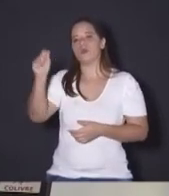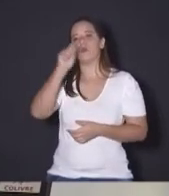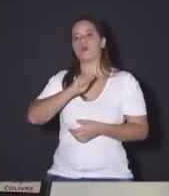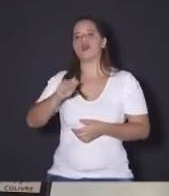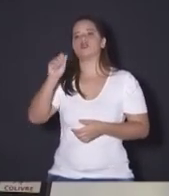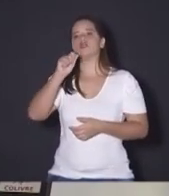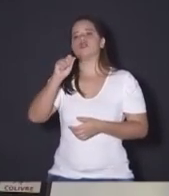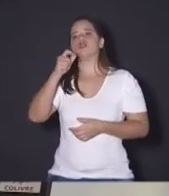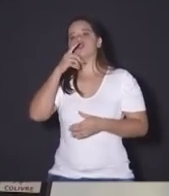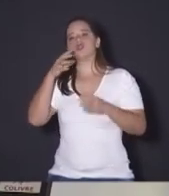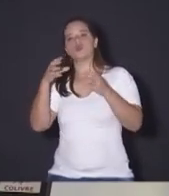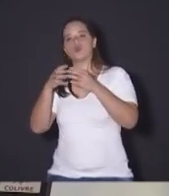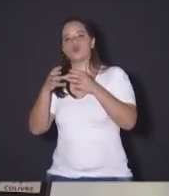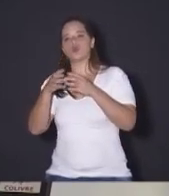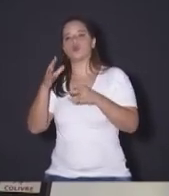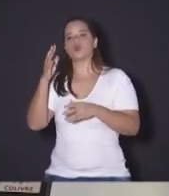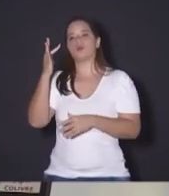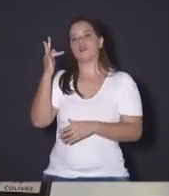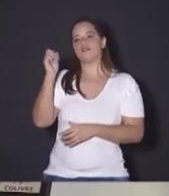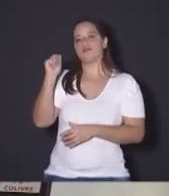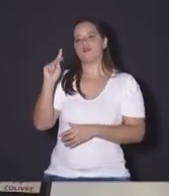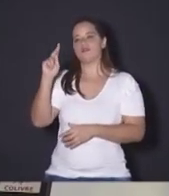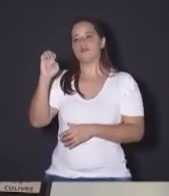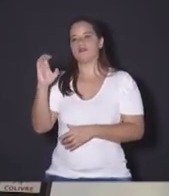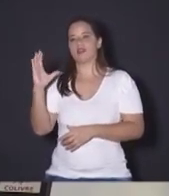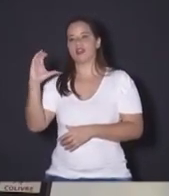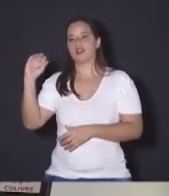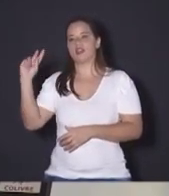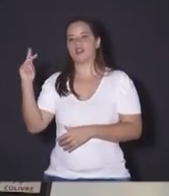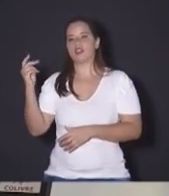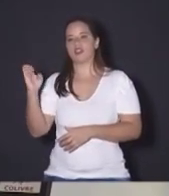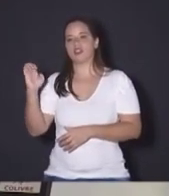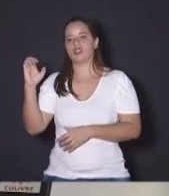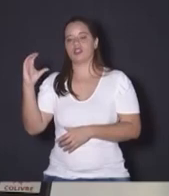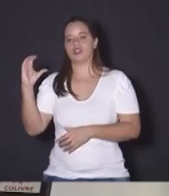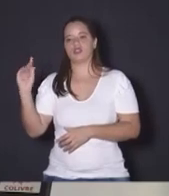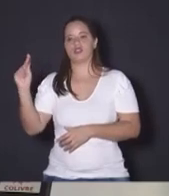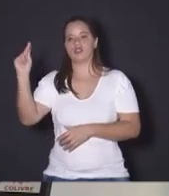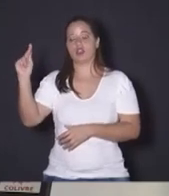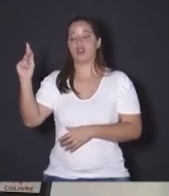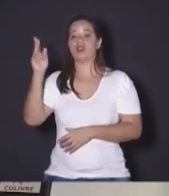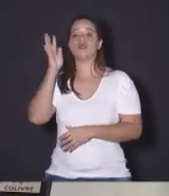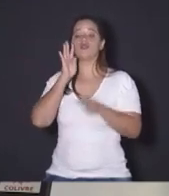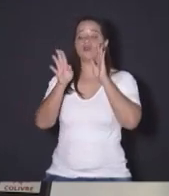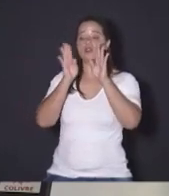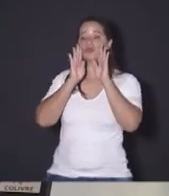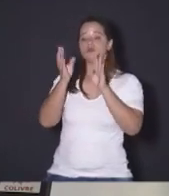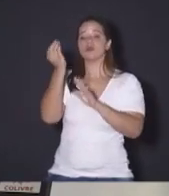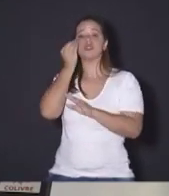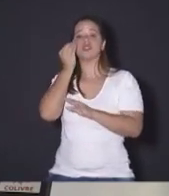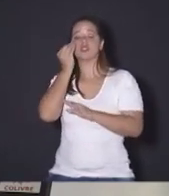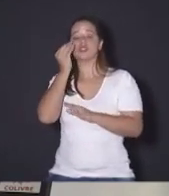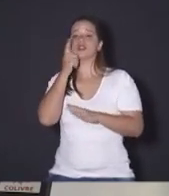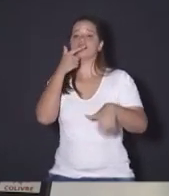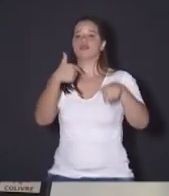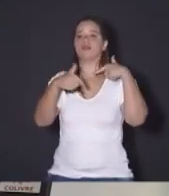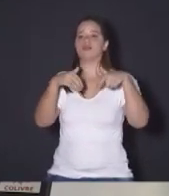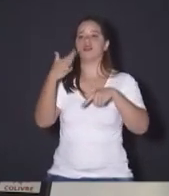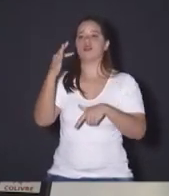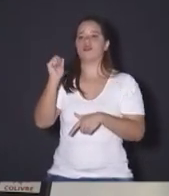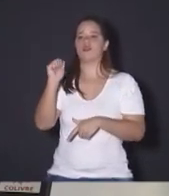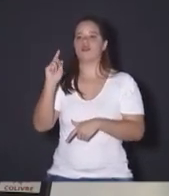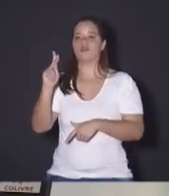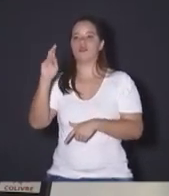11 grupo de funk cheque e o facebook pra é tentar trabalhar o fake news nas